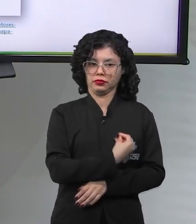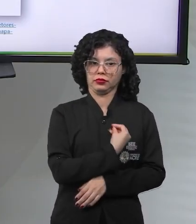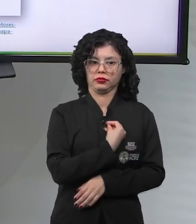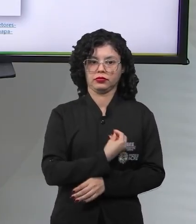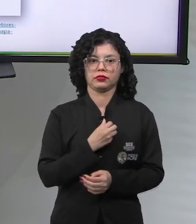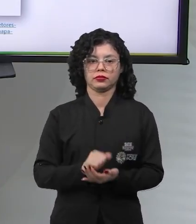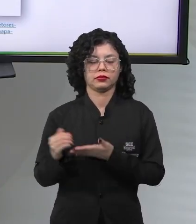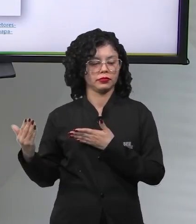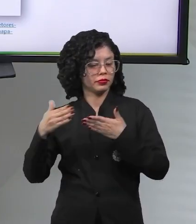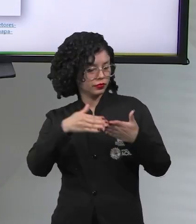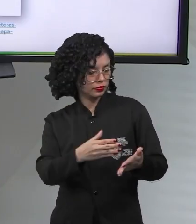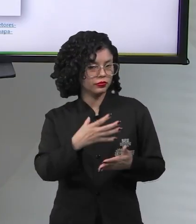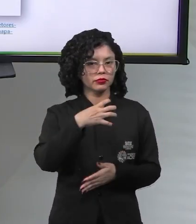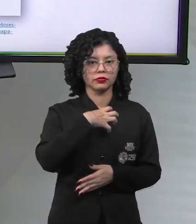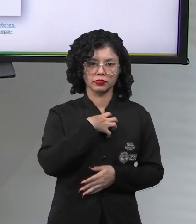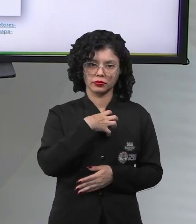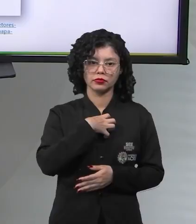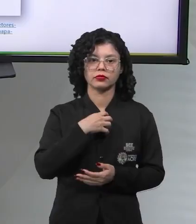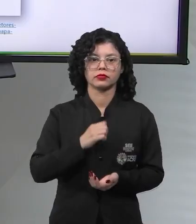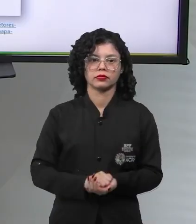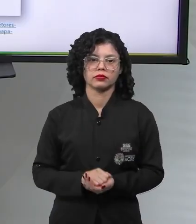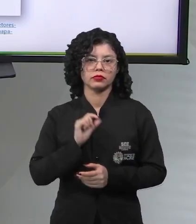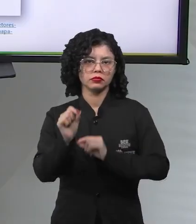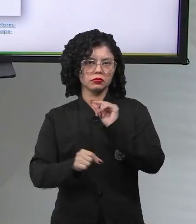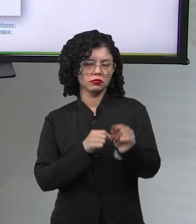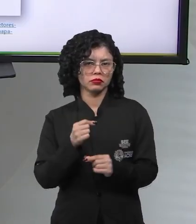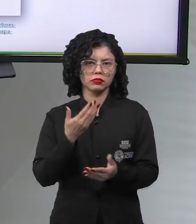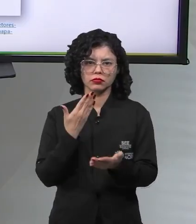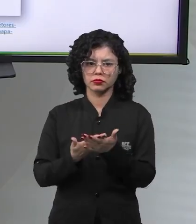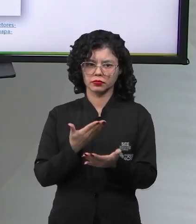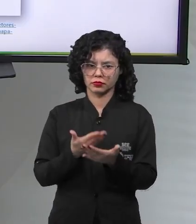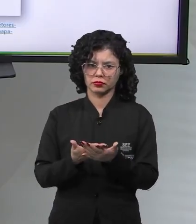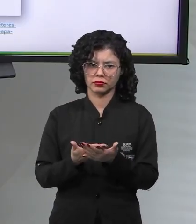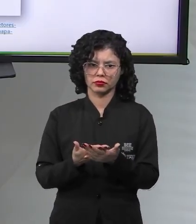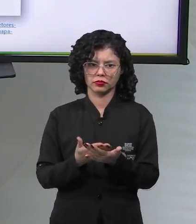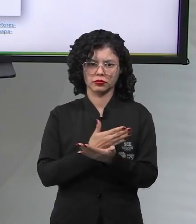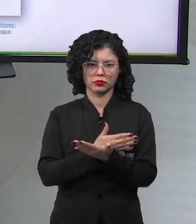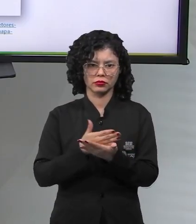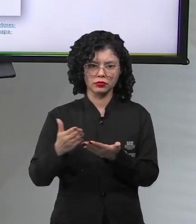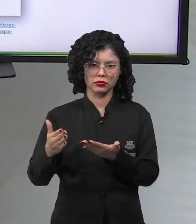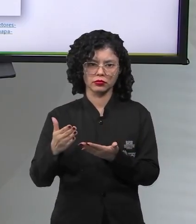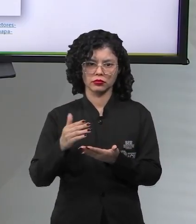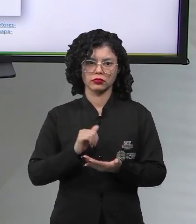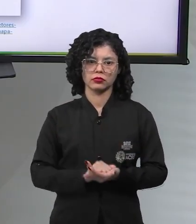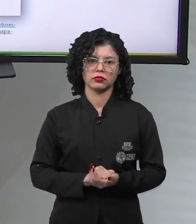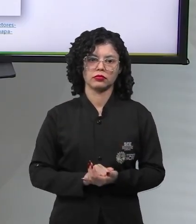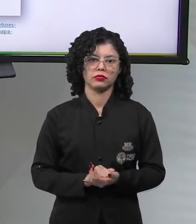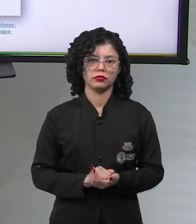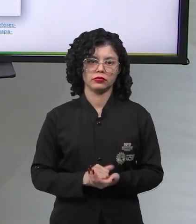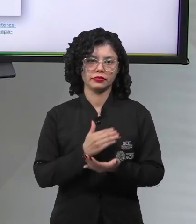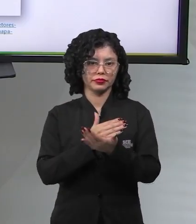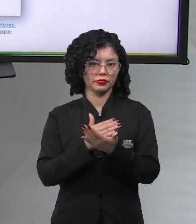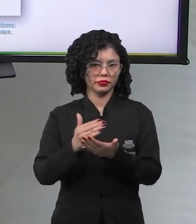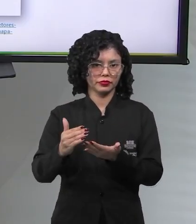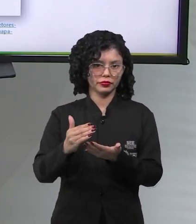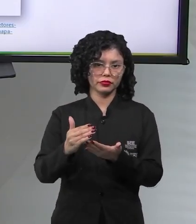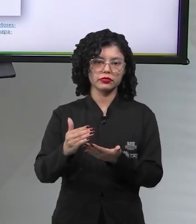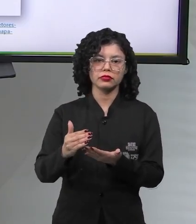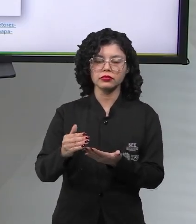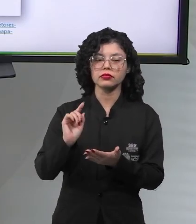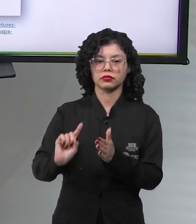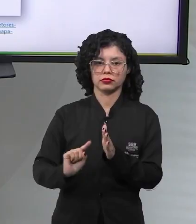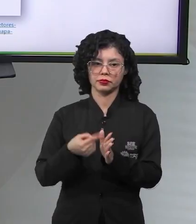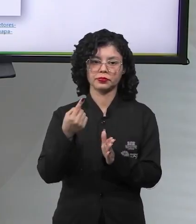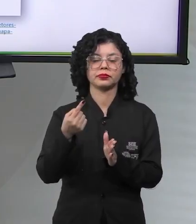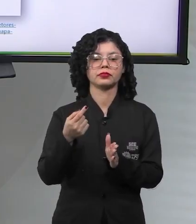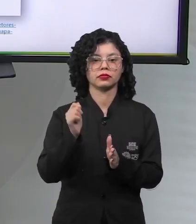vivenciou determinados momentos, ou seja, o que foi estudado inicialmente. Inicialmente, os